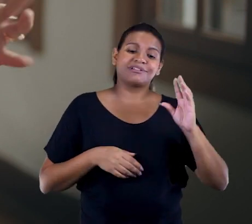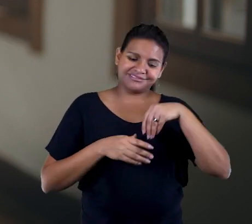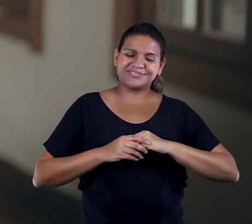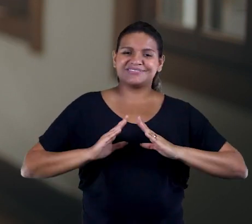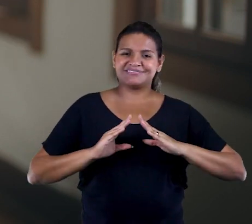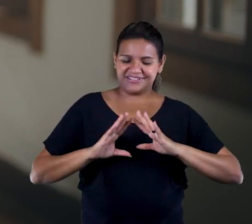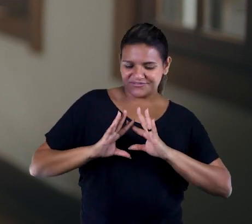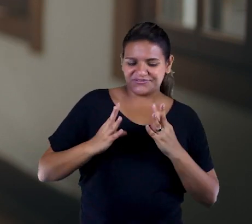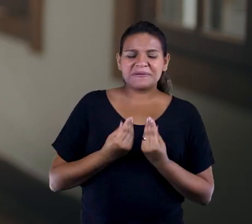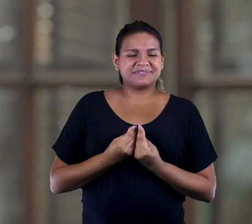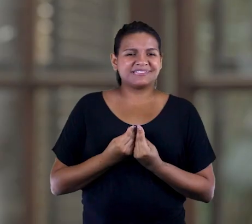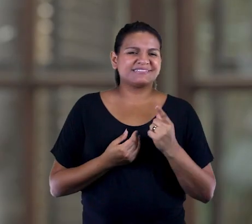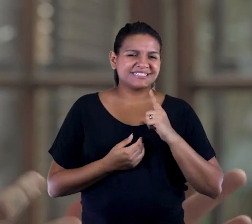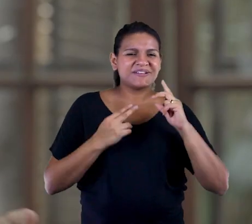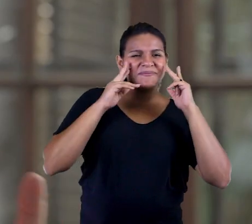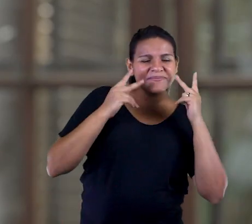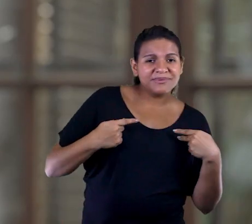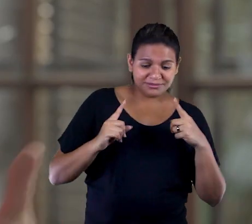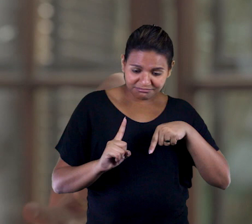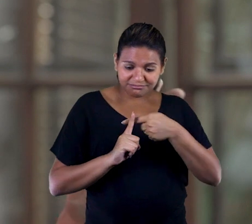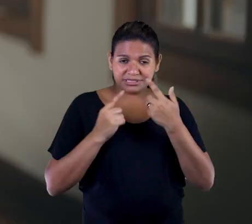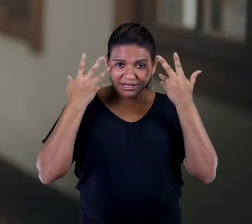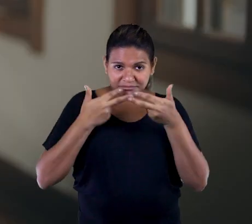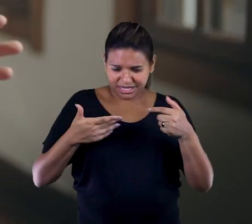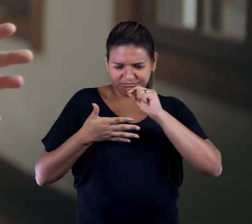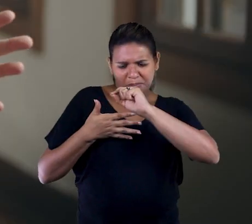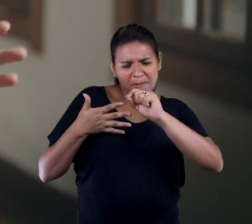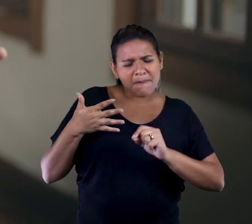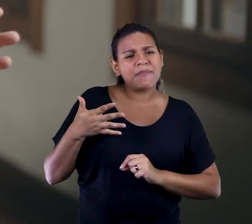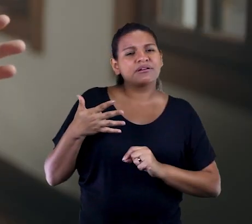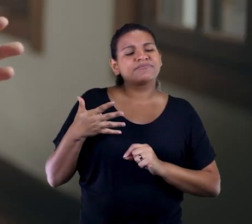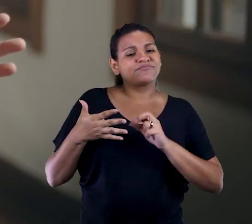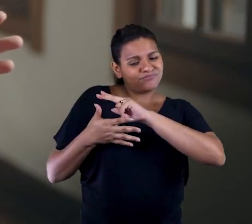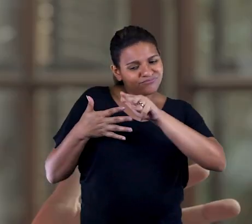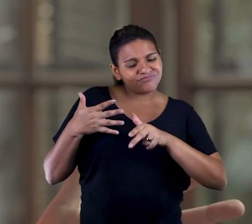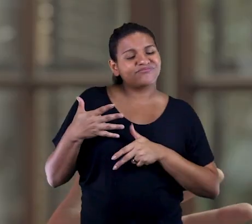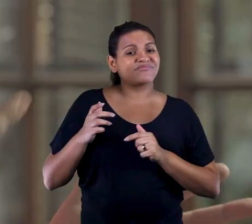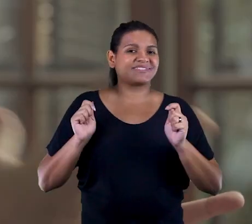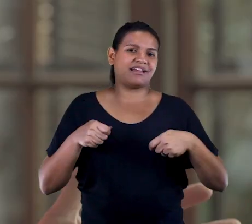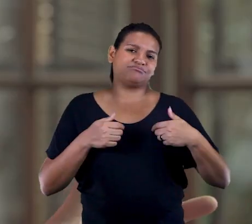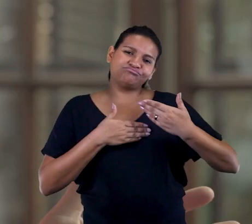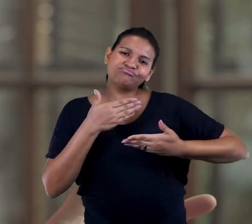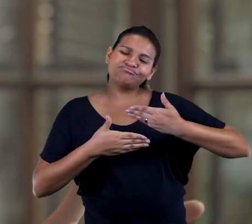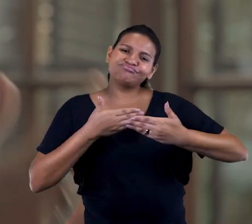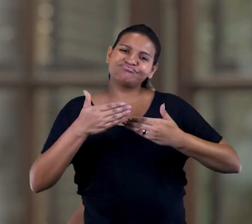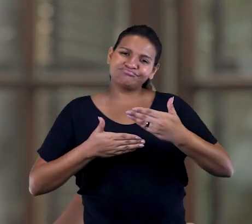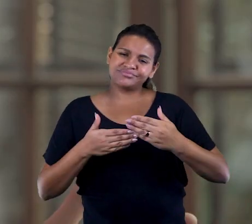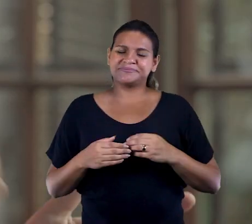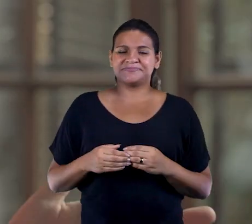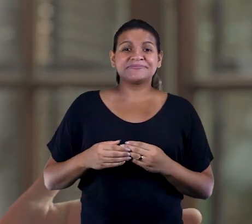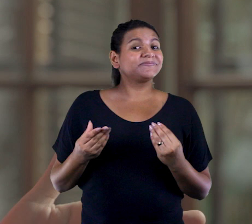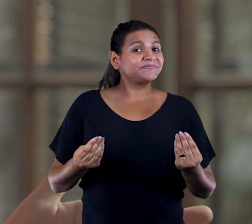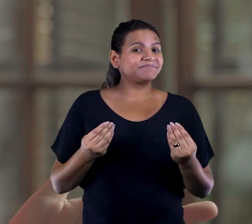de todo esse percurso. E hoje em dia, né, por existirem todos esses aspectos que